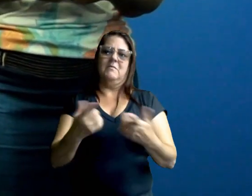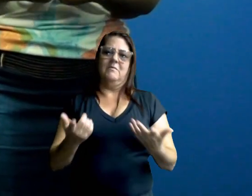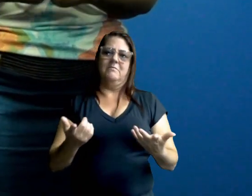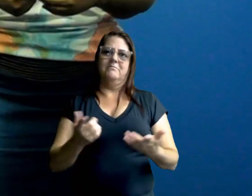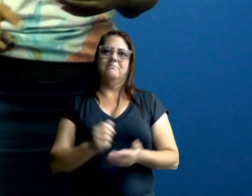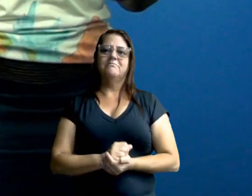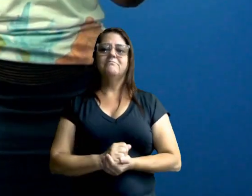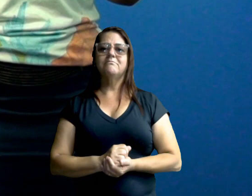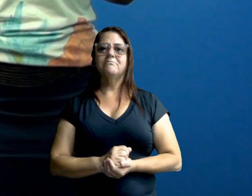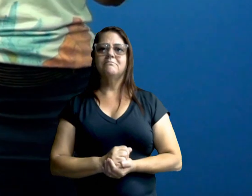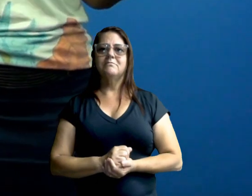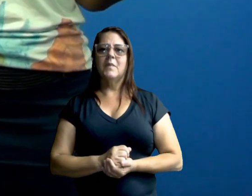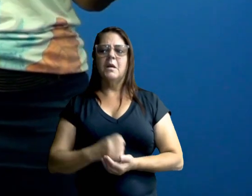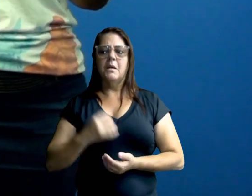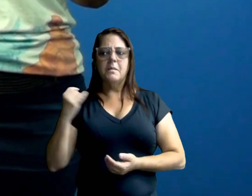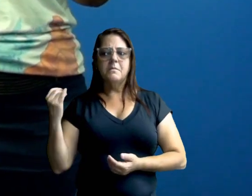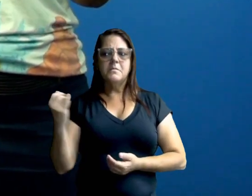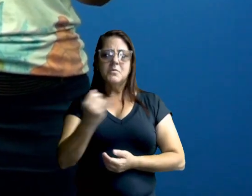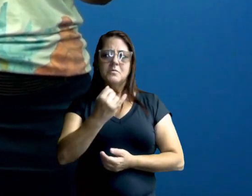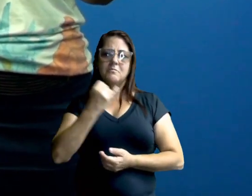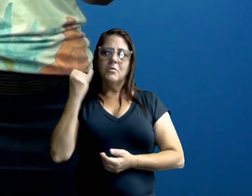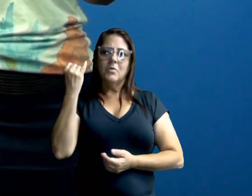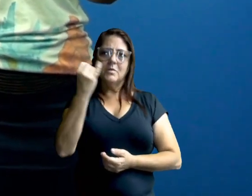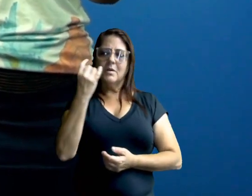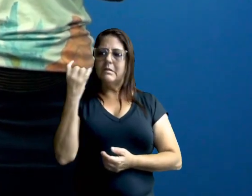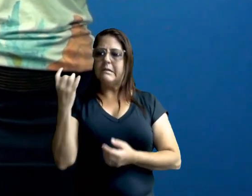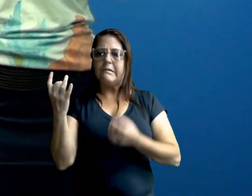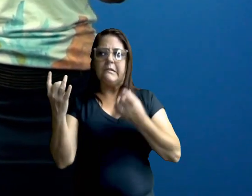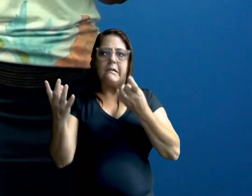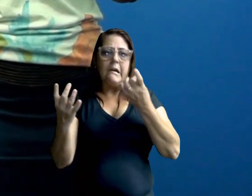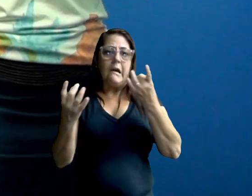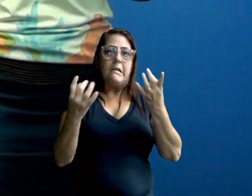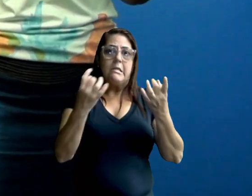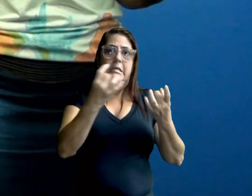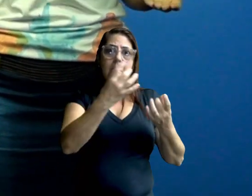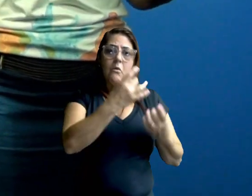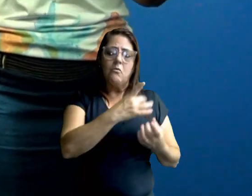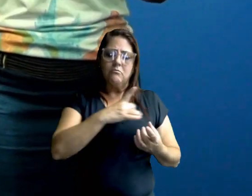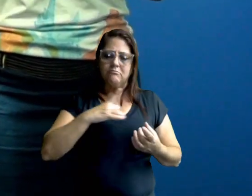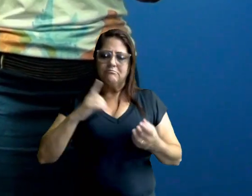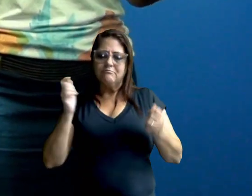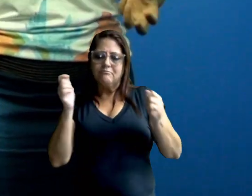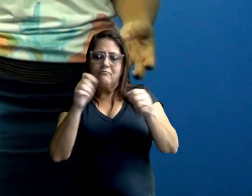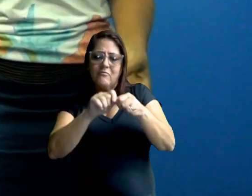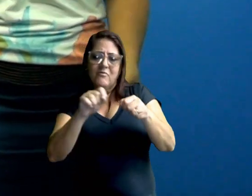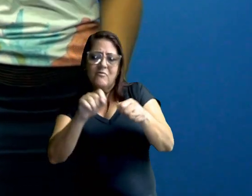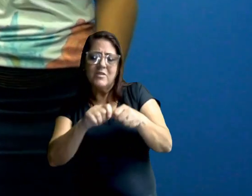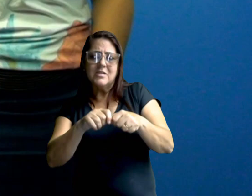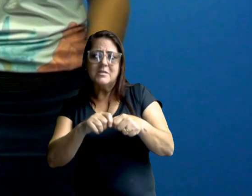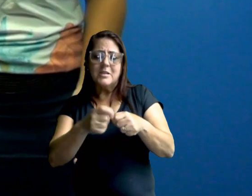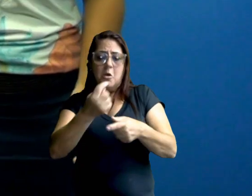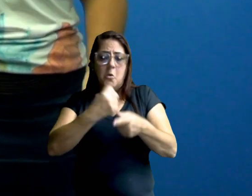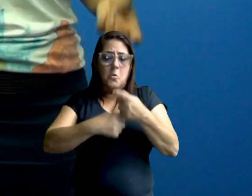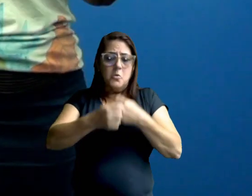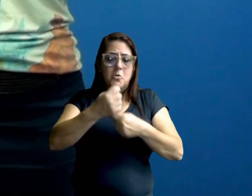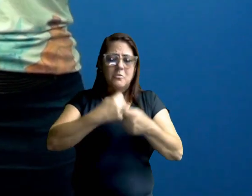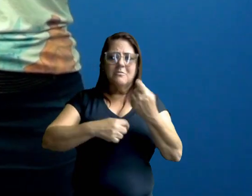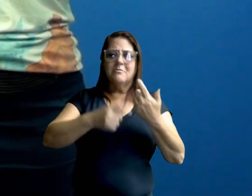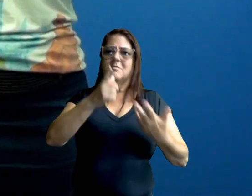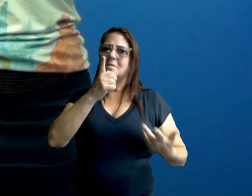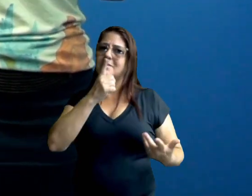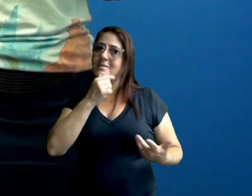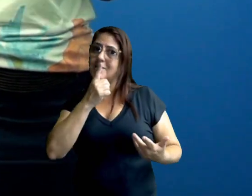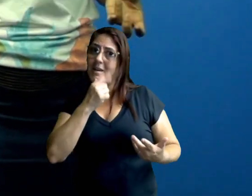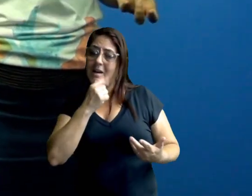prejudicada, tá bom, pessoal? Então é muito importante que cada um faça a sua parte. Economize água,